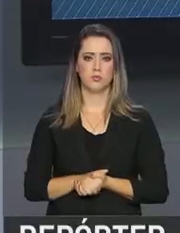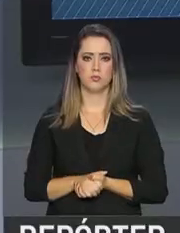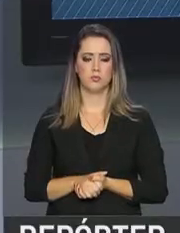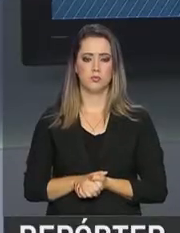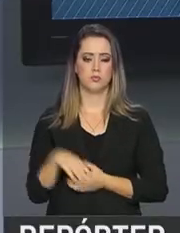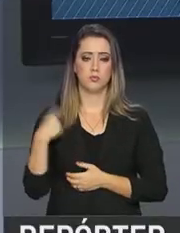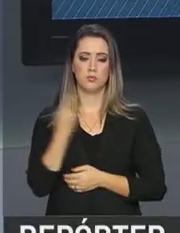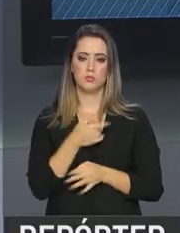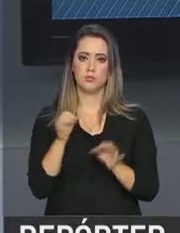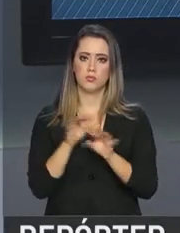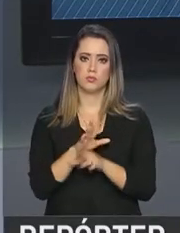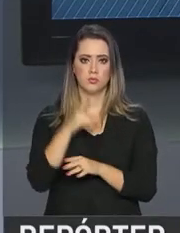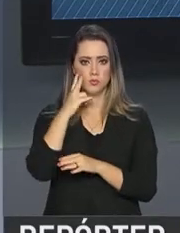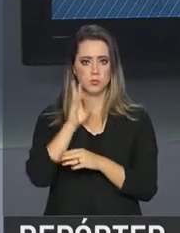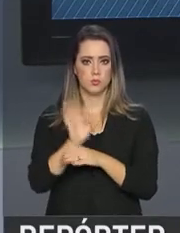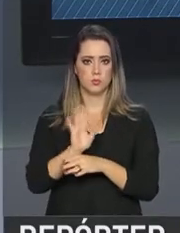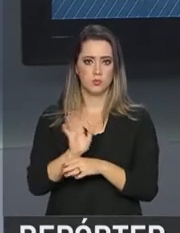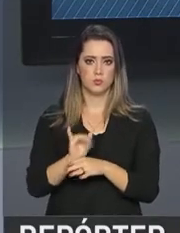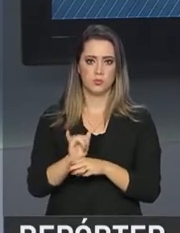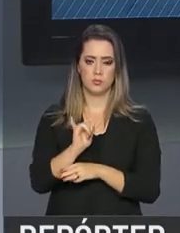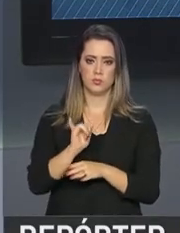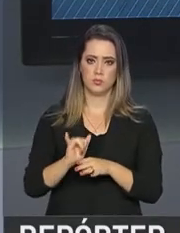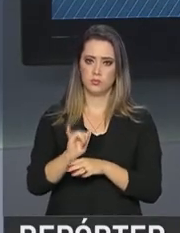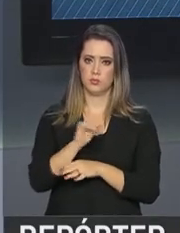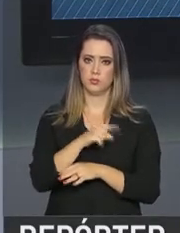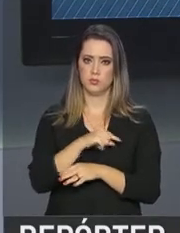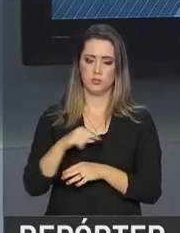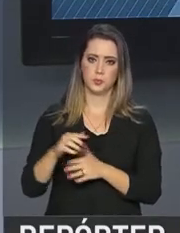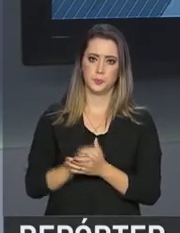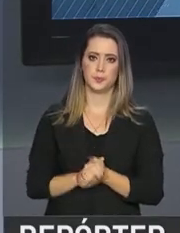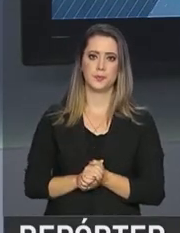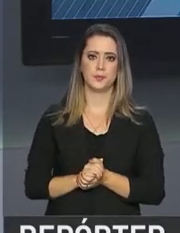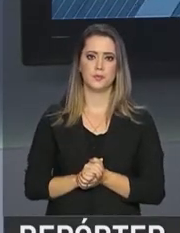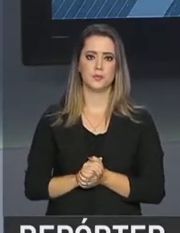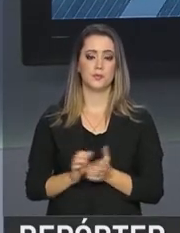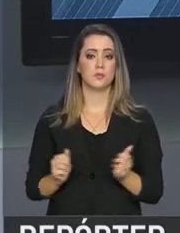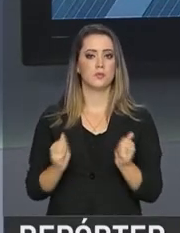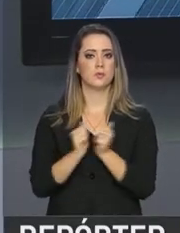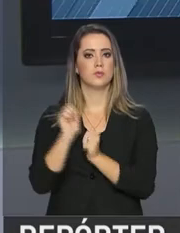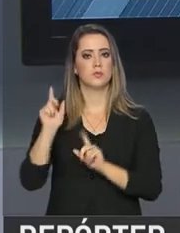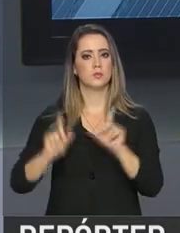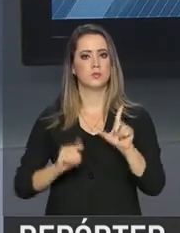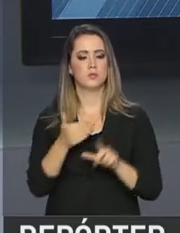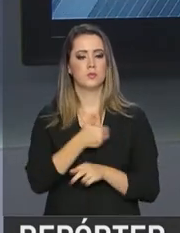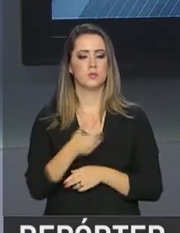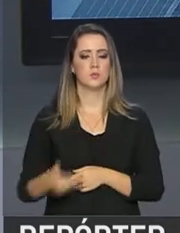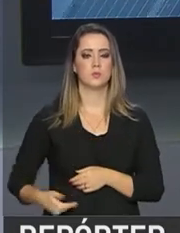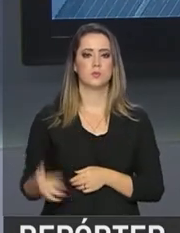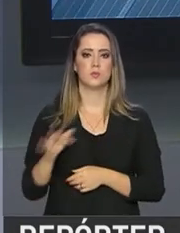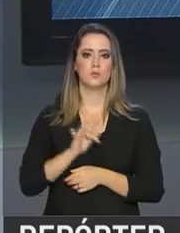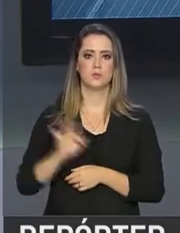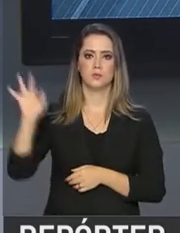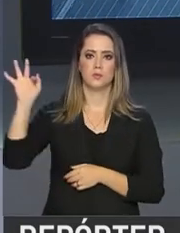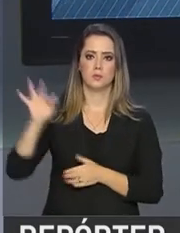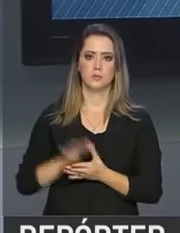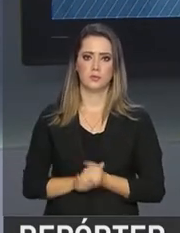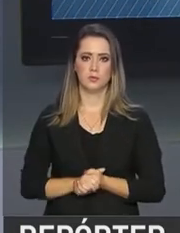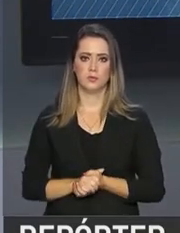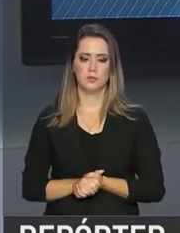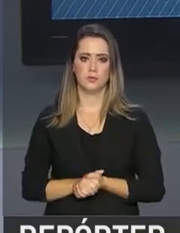e nós ficamos por aqui e você pode rever as reportagens no youtube continue com a gente aqui na nbr a tv do governo